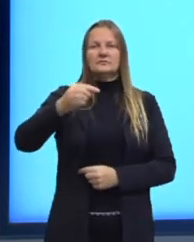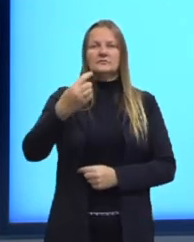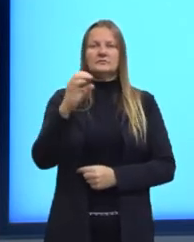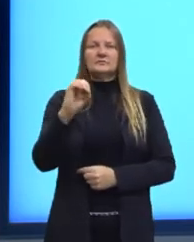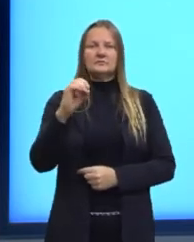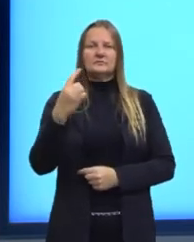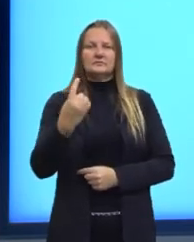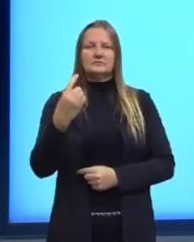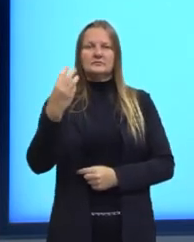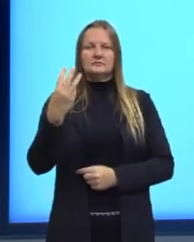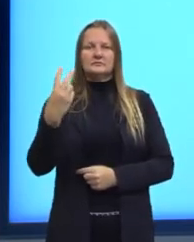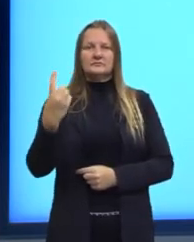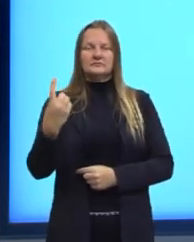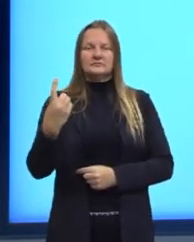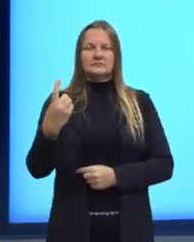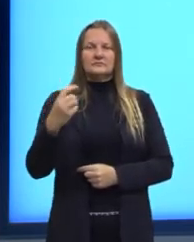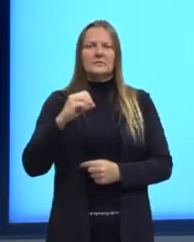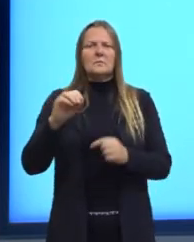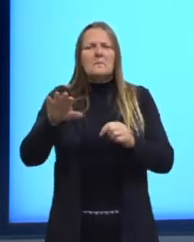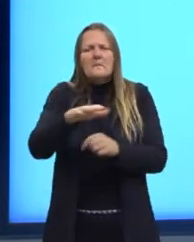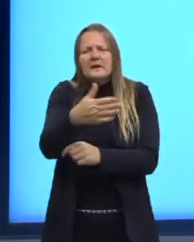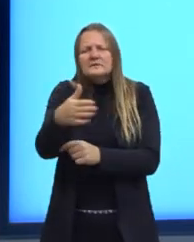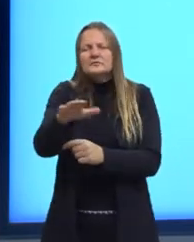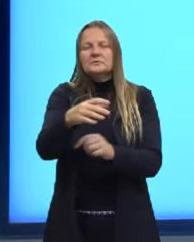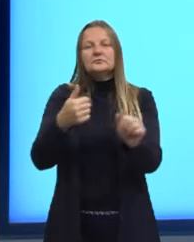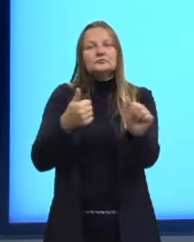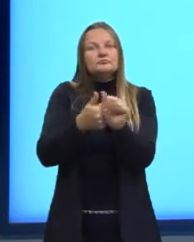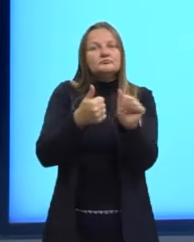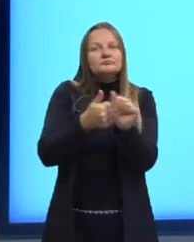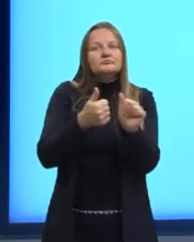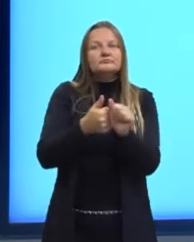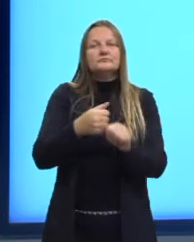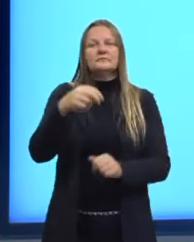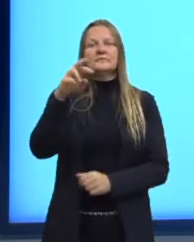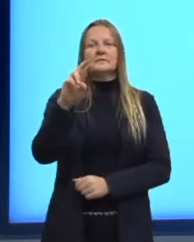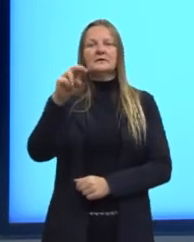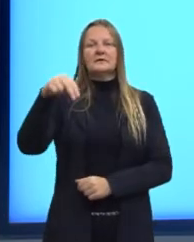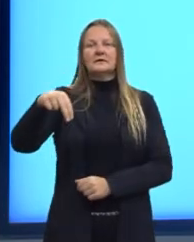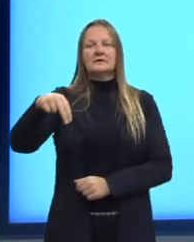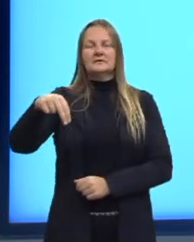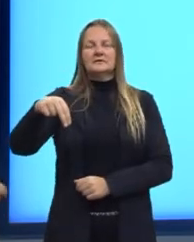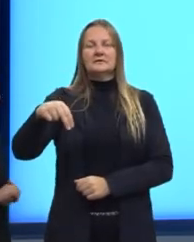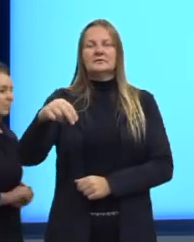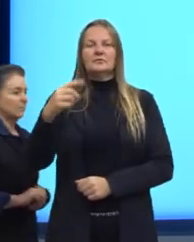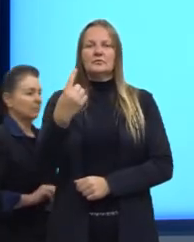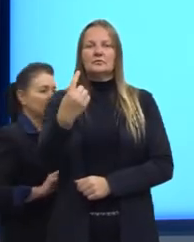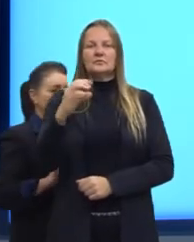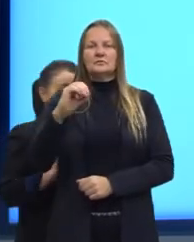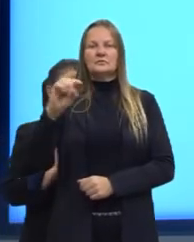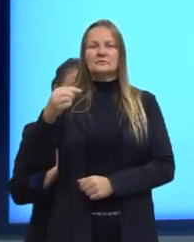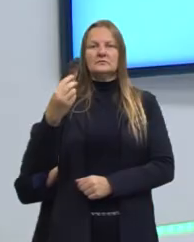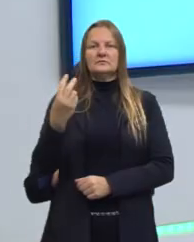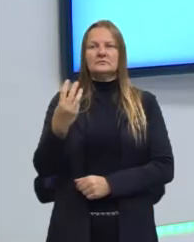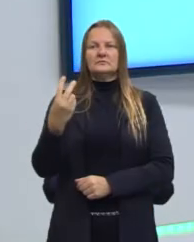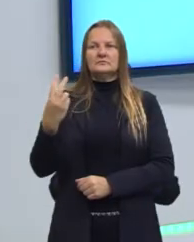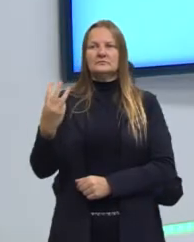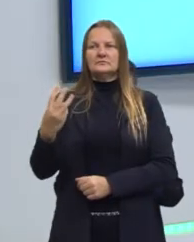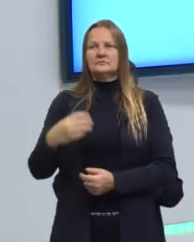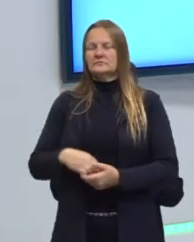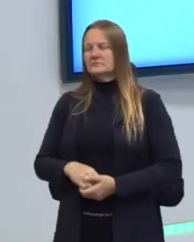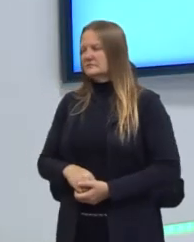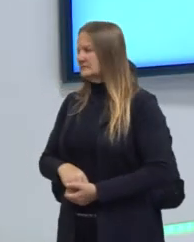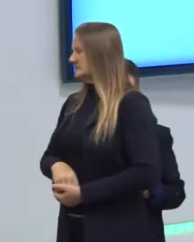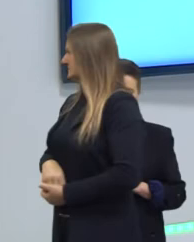0,0131 como aproximação para LN de 1,0132 então